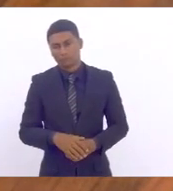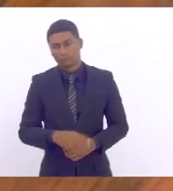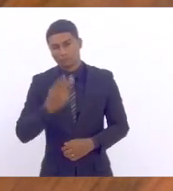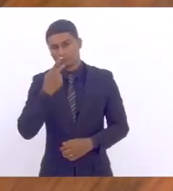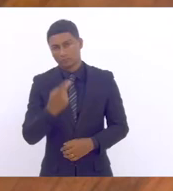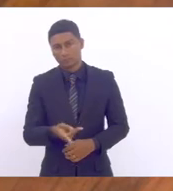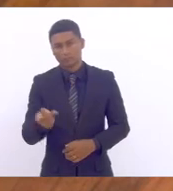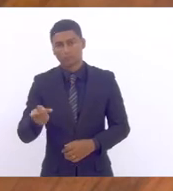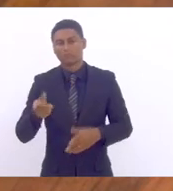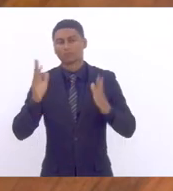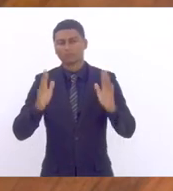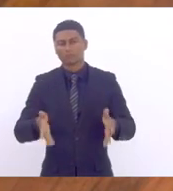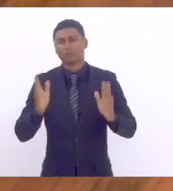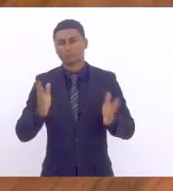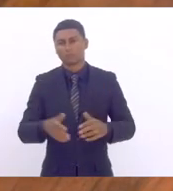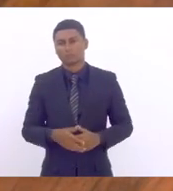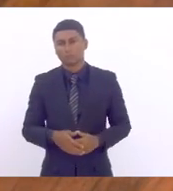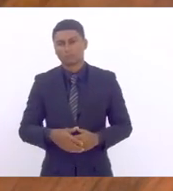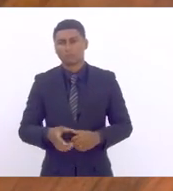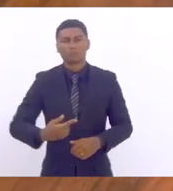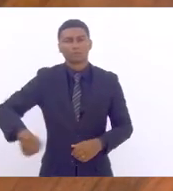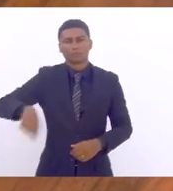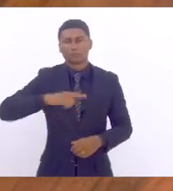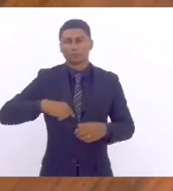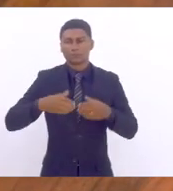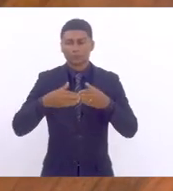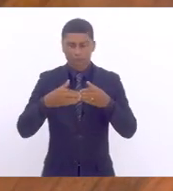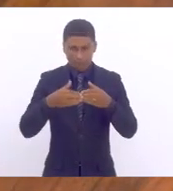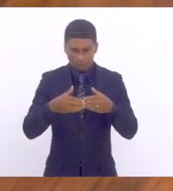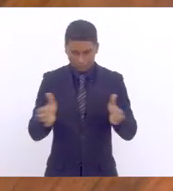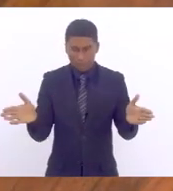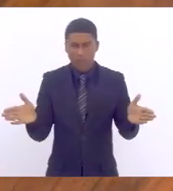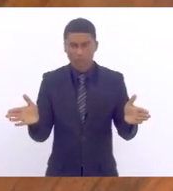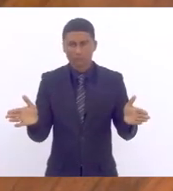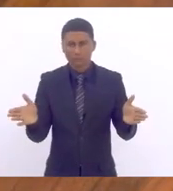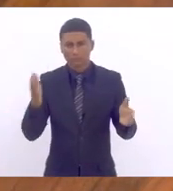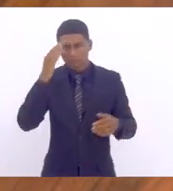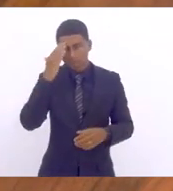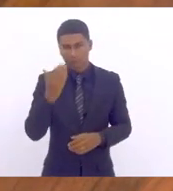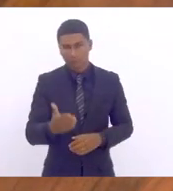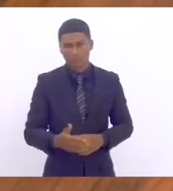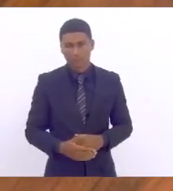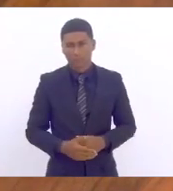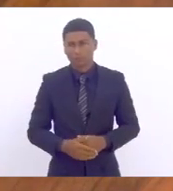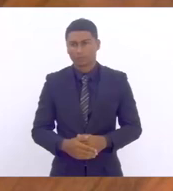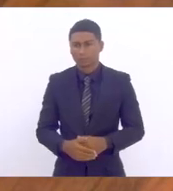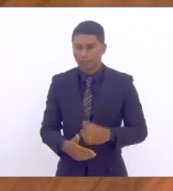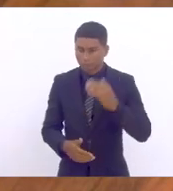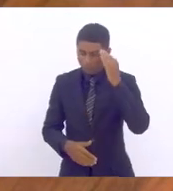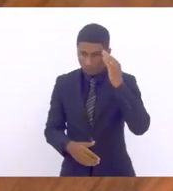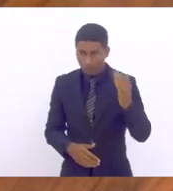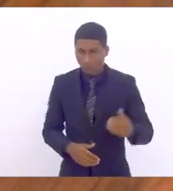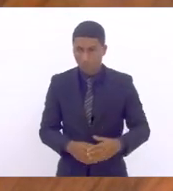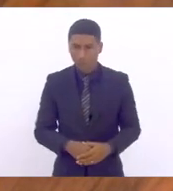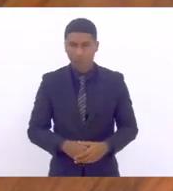dizer, já disse, e é isso. Estamos à disposição. Obrigado. Obrigado,